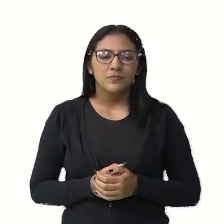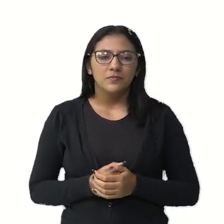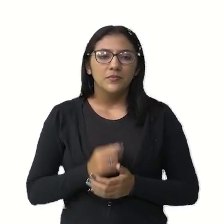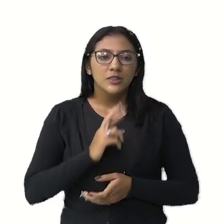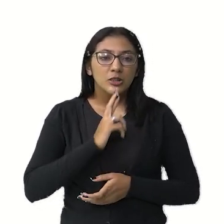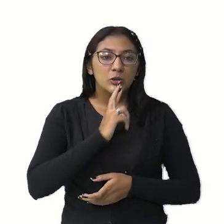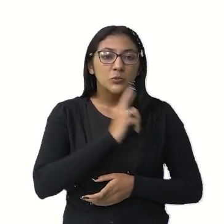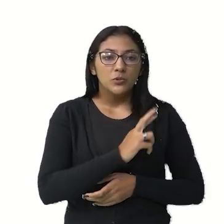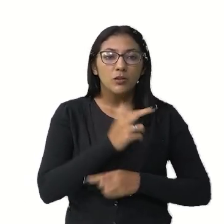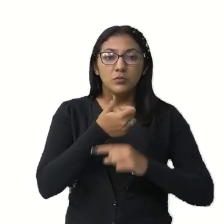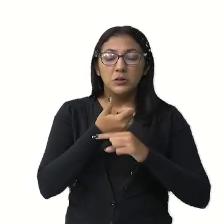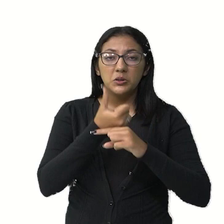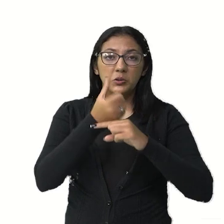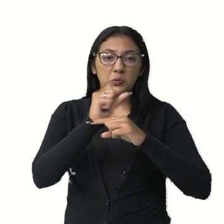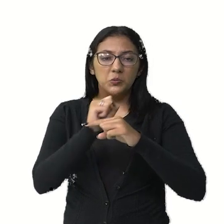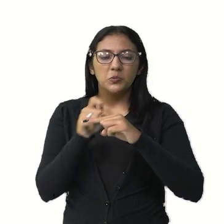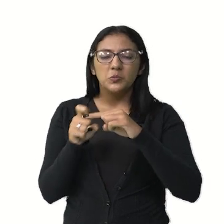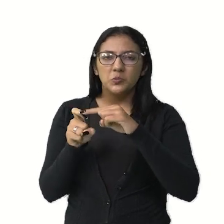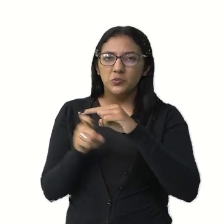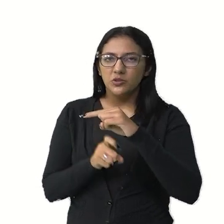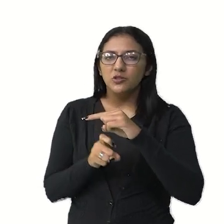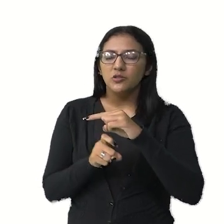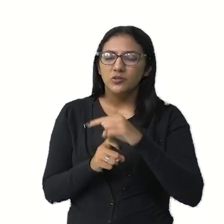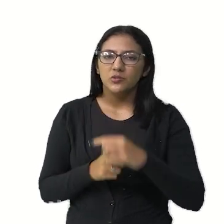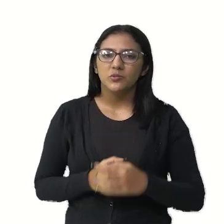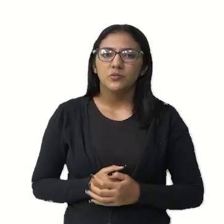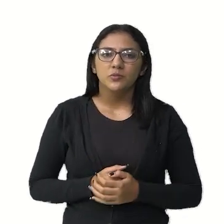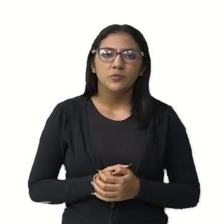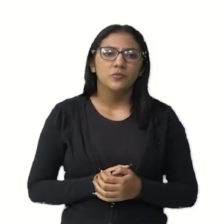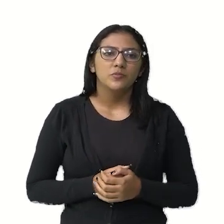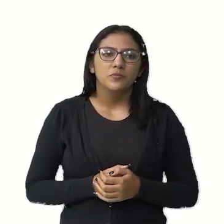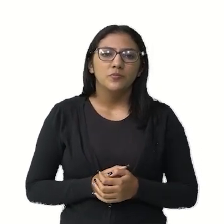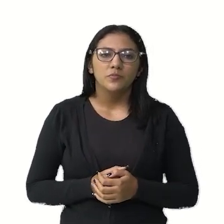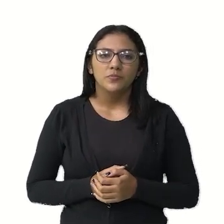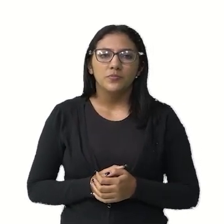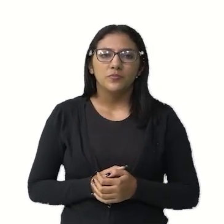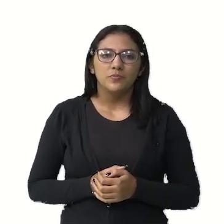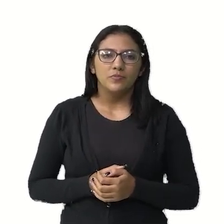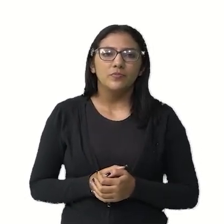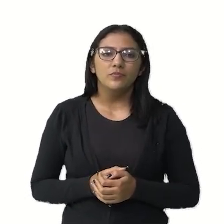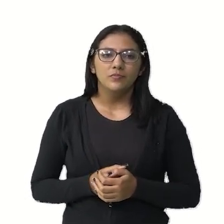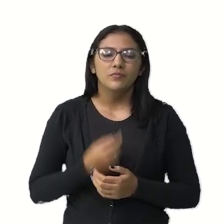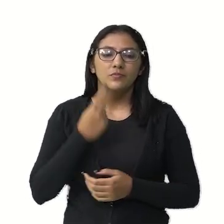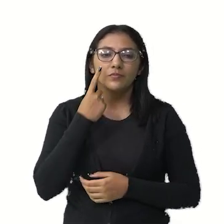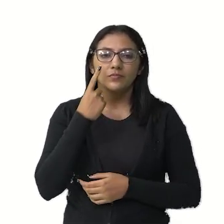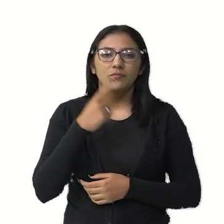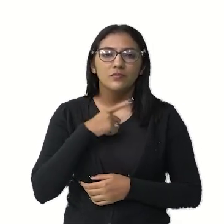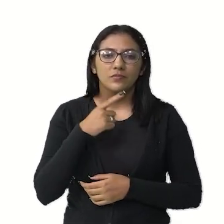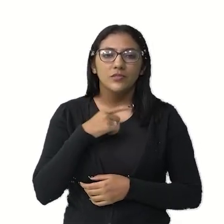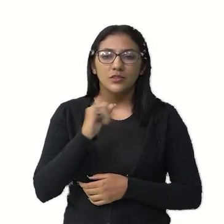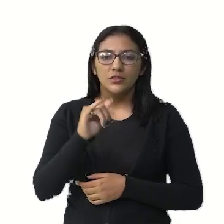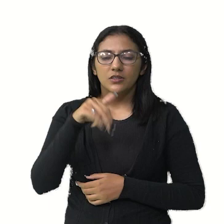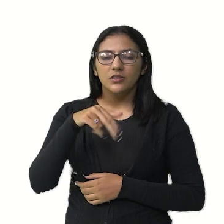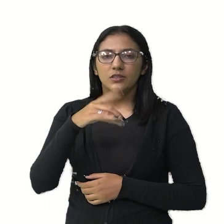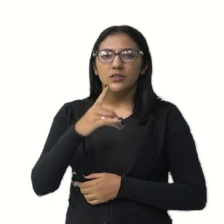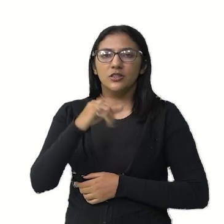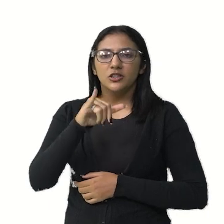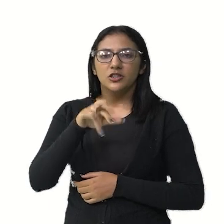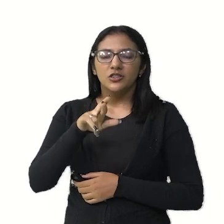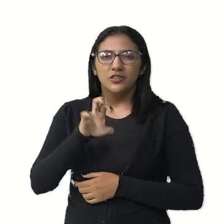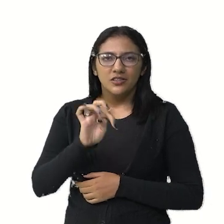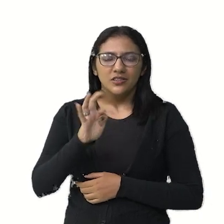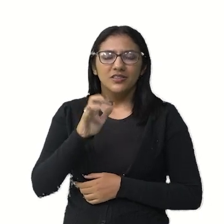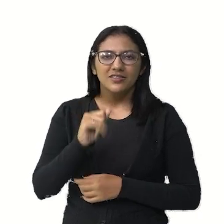a 18 sobre x. Então, nesse caso aqui, ó, é como a gente calcula,